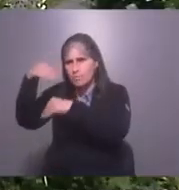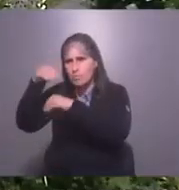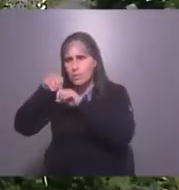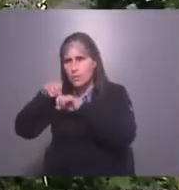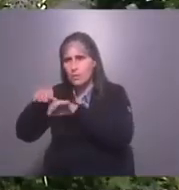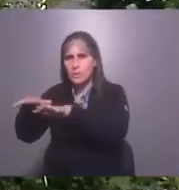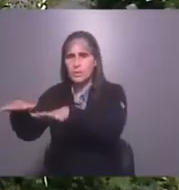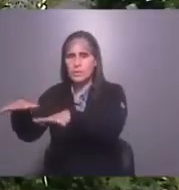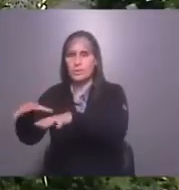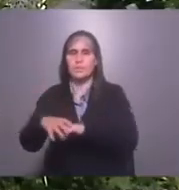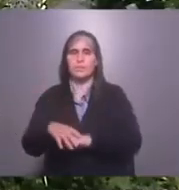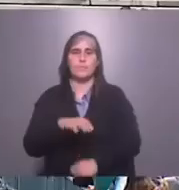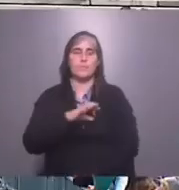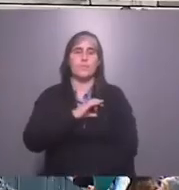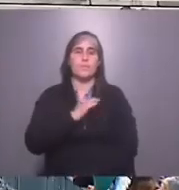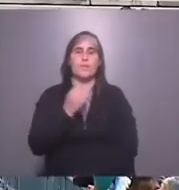Palavra do Senhor.